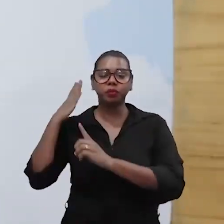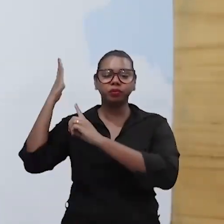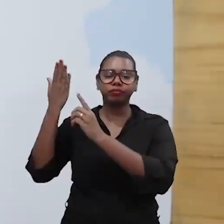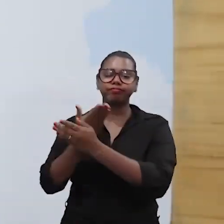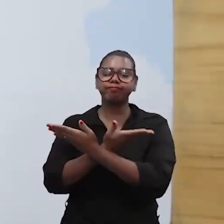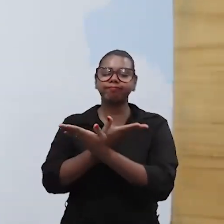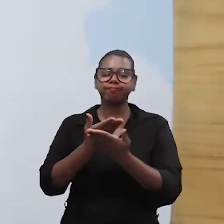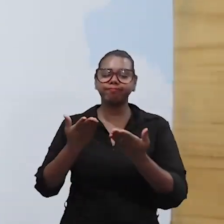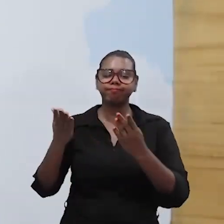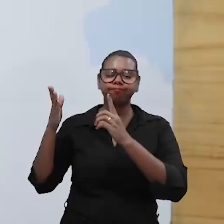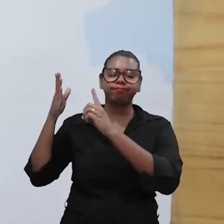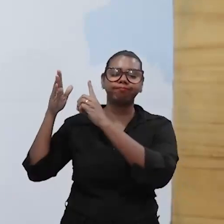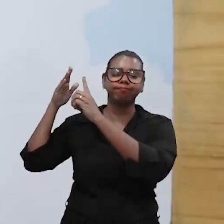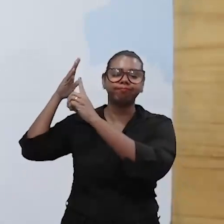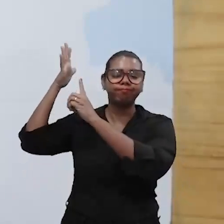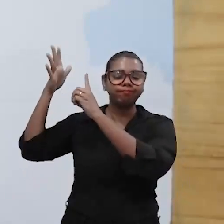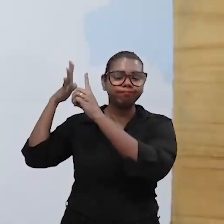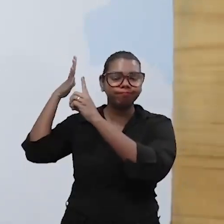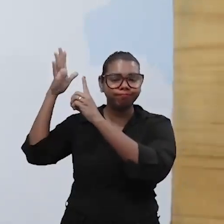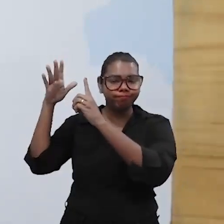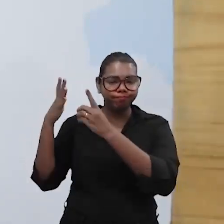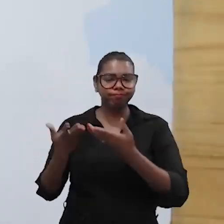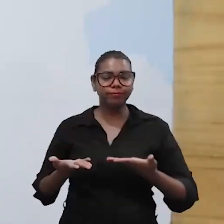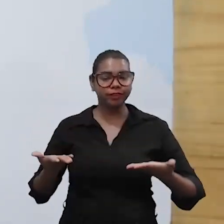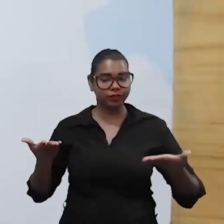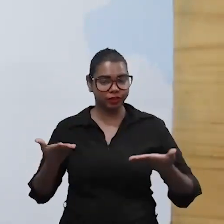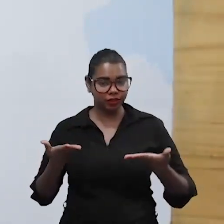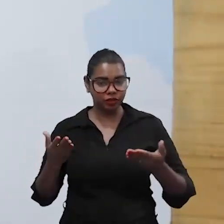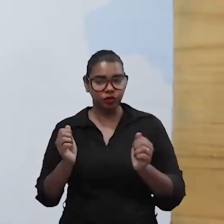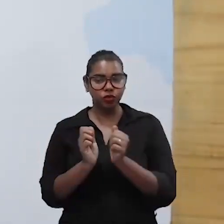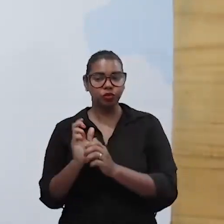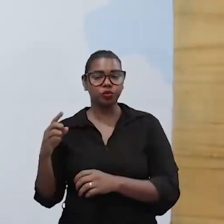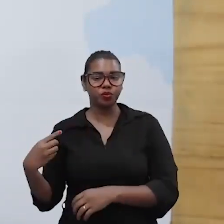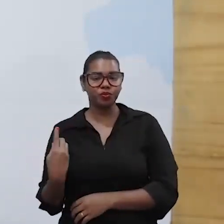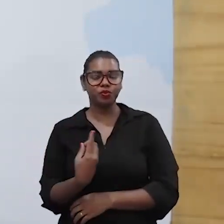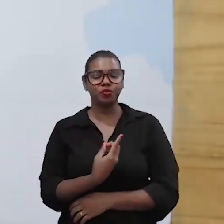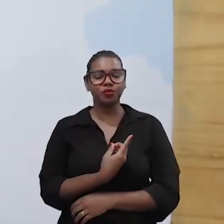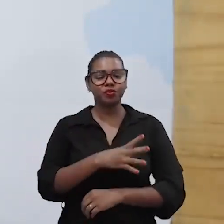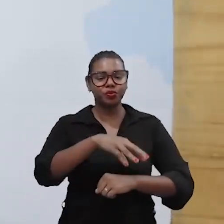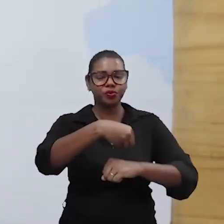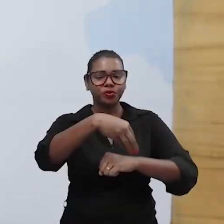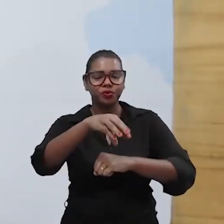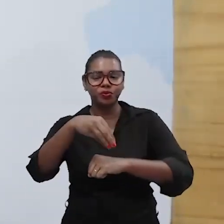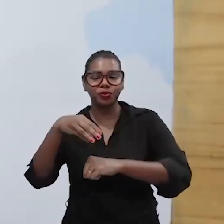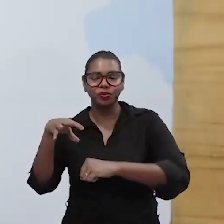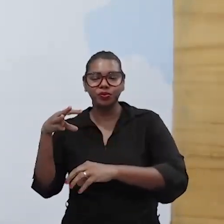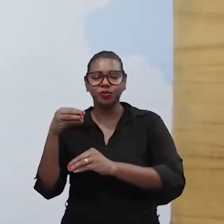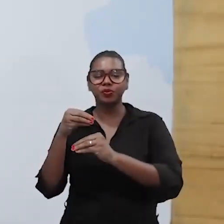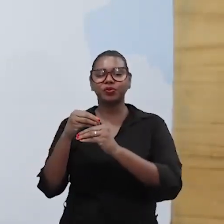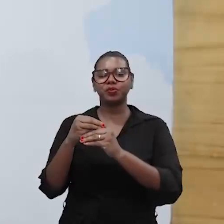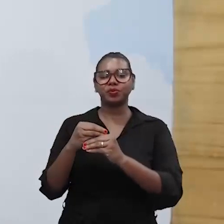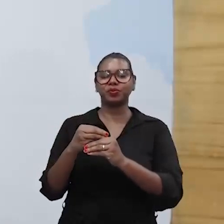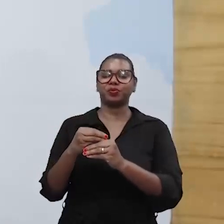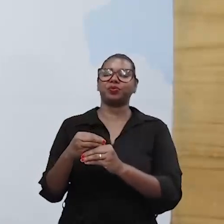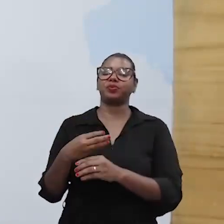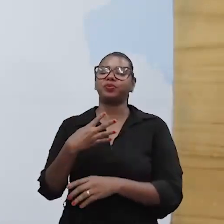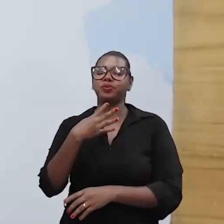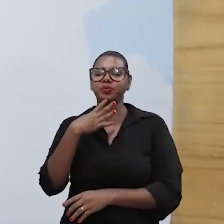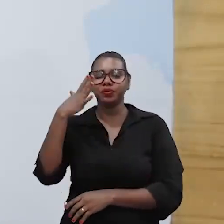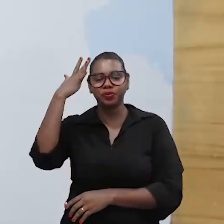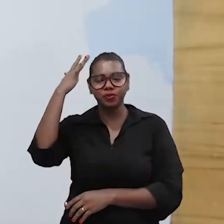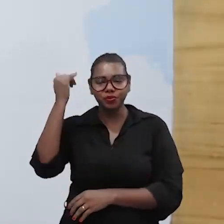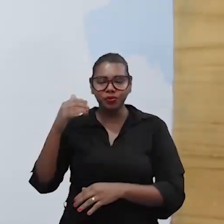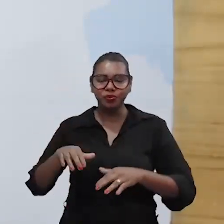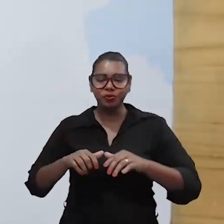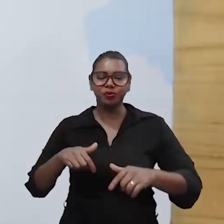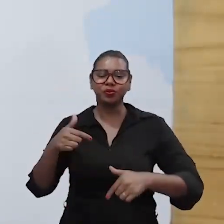todos os palestrantes, né, que estavam aqui hoje nesse momento conosco, né, que colaboraram, de certa forma, trazendo suas expectativas, seus conhecimentos de